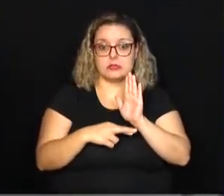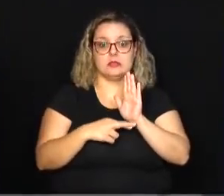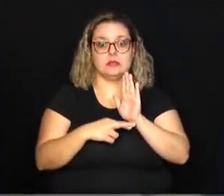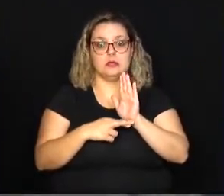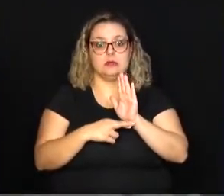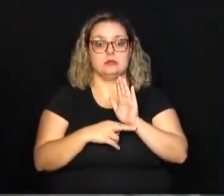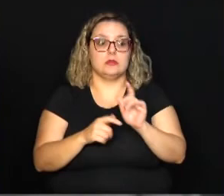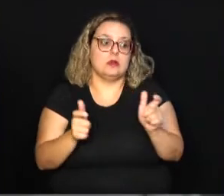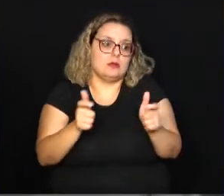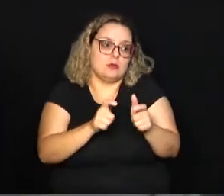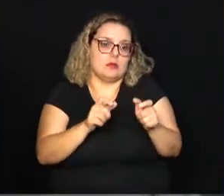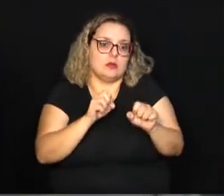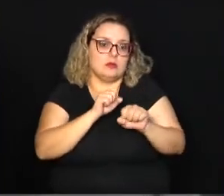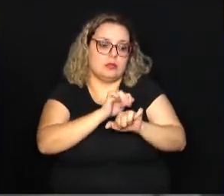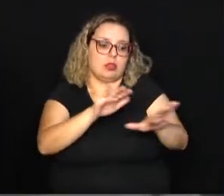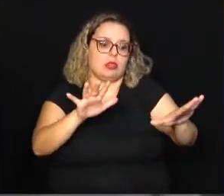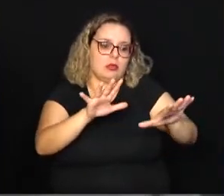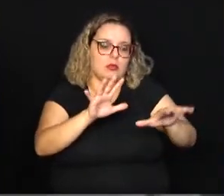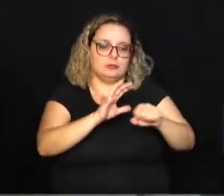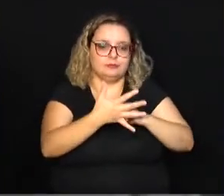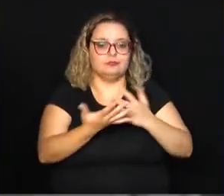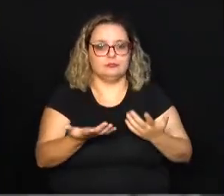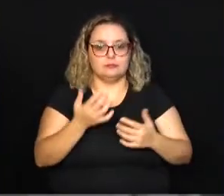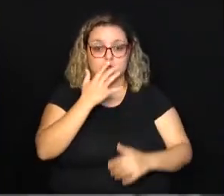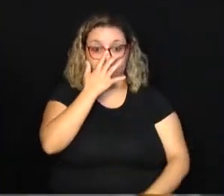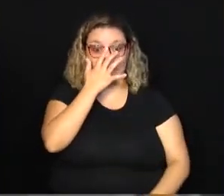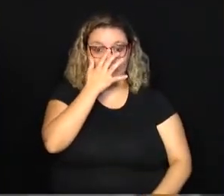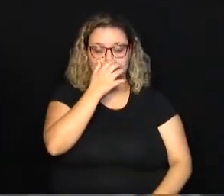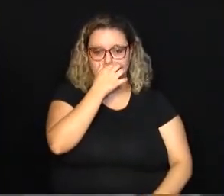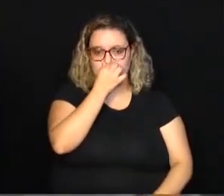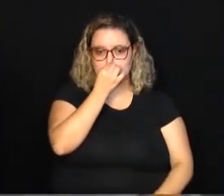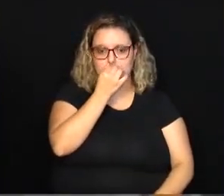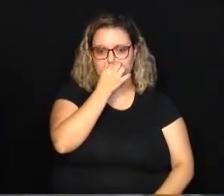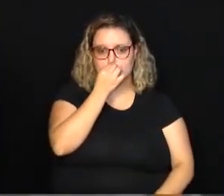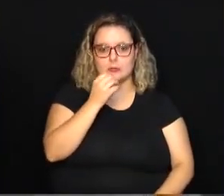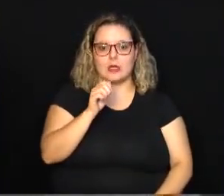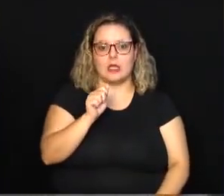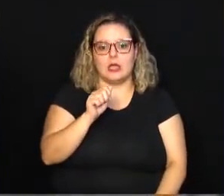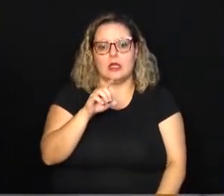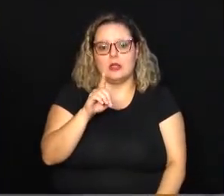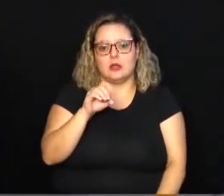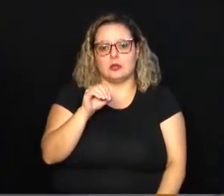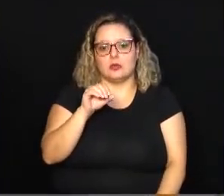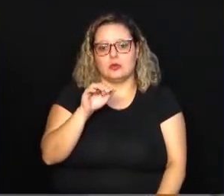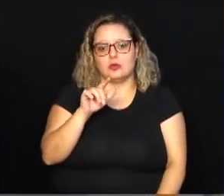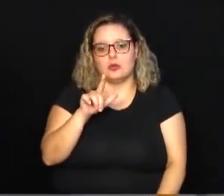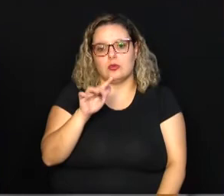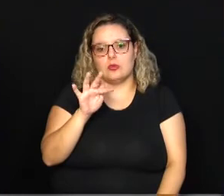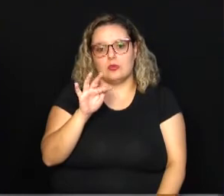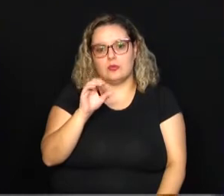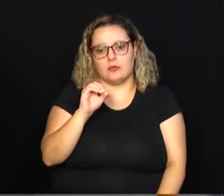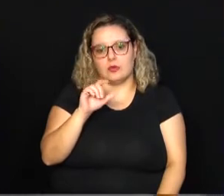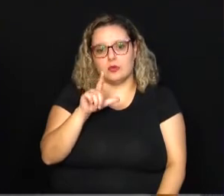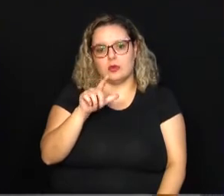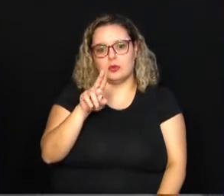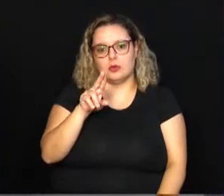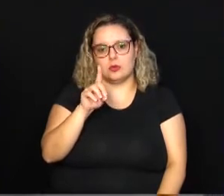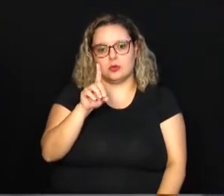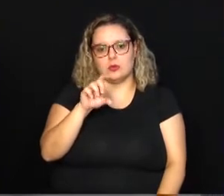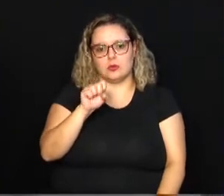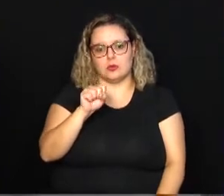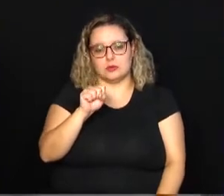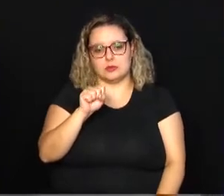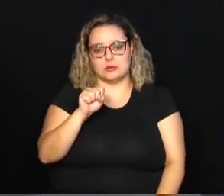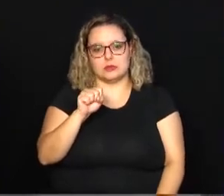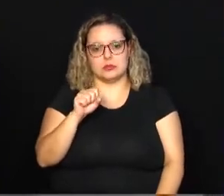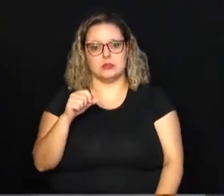outra questão que a senhora perguntou. Nós estamos tentando, junto ao Adolfo Lutz, fazer todo esse diagnóstico de que variante, que mutação